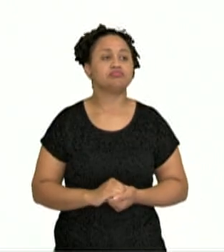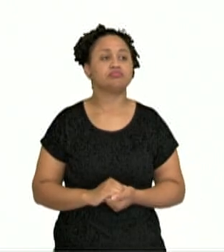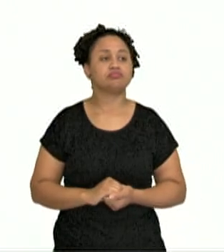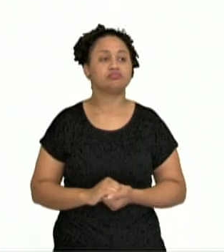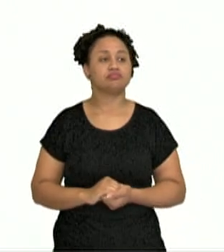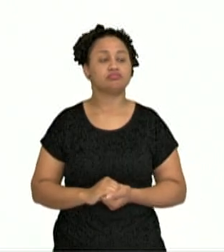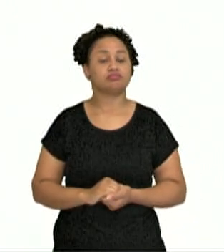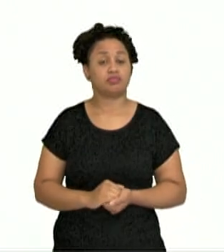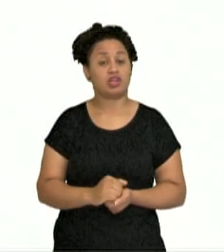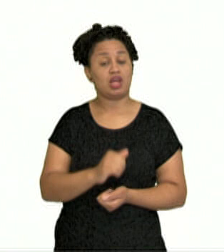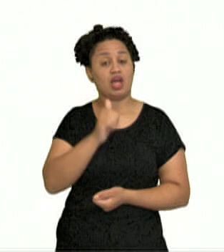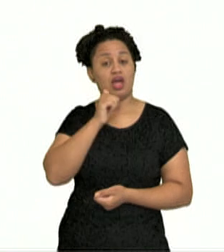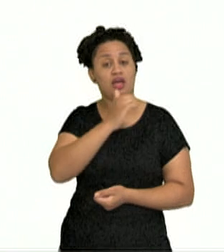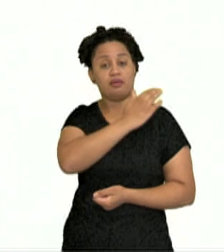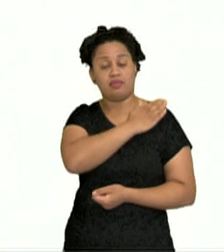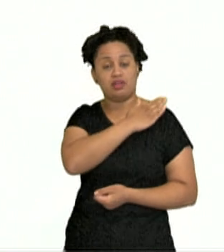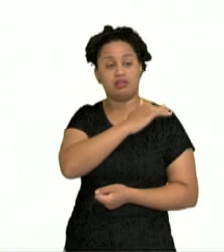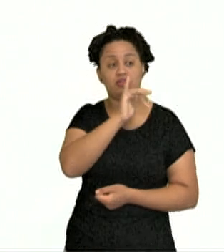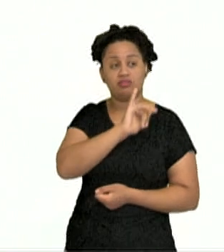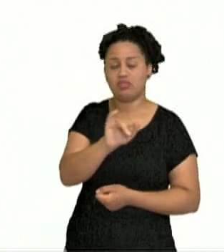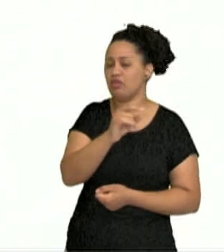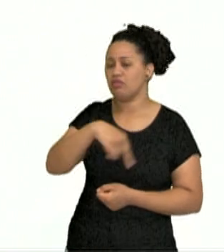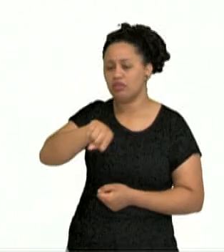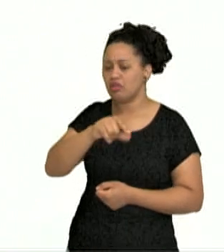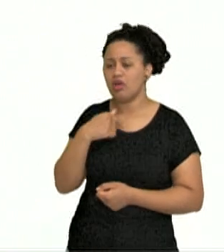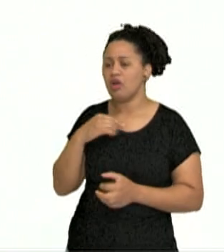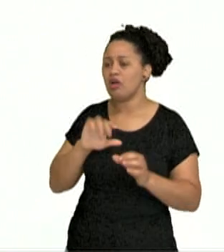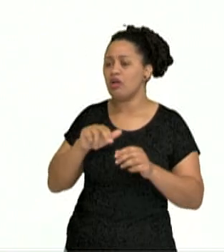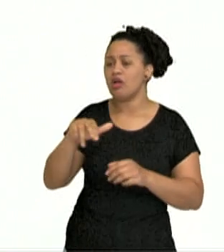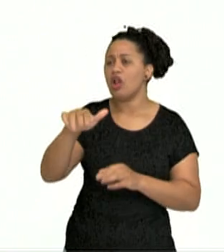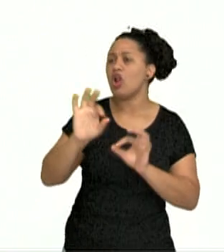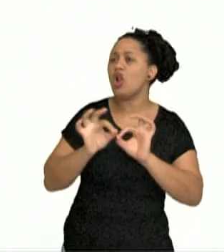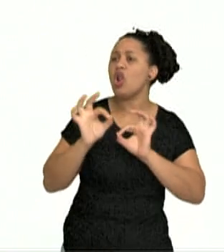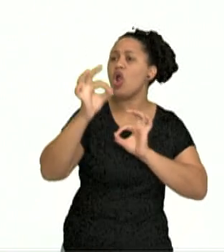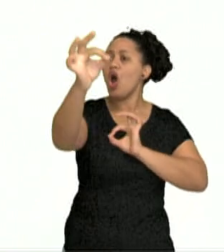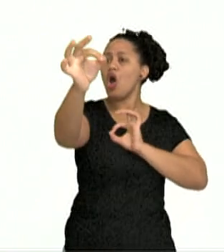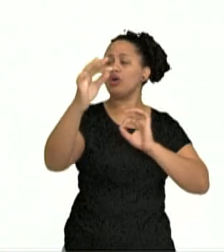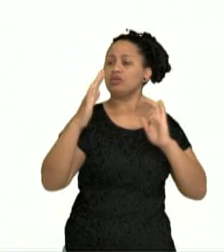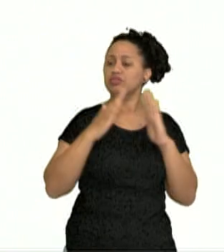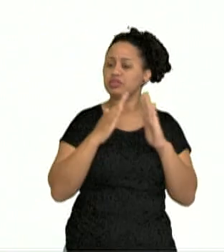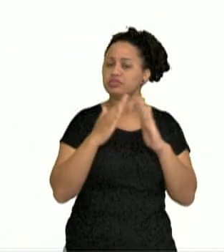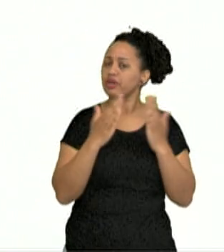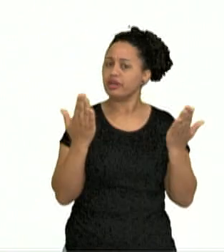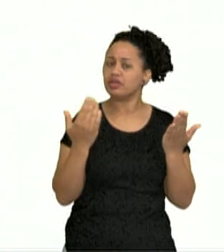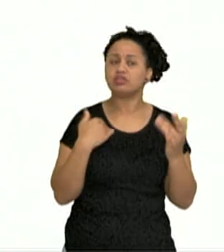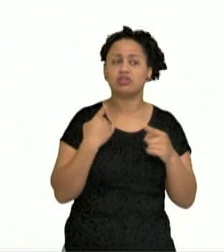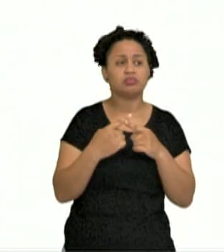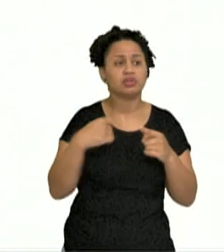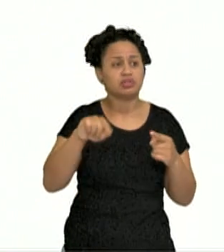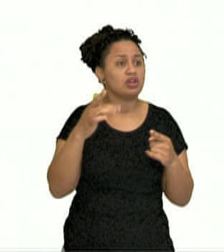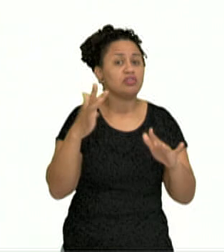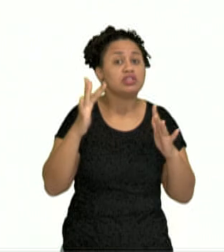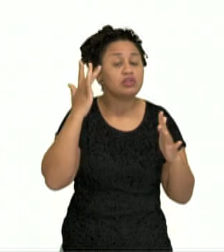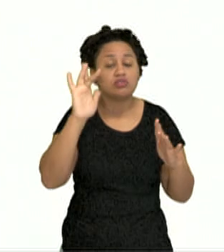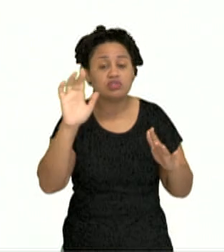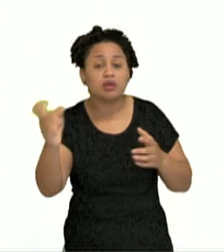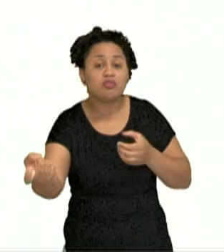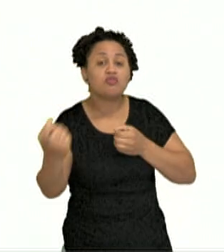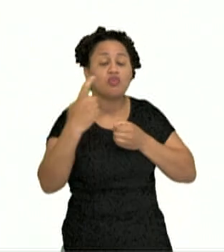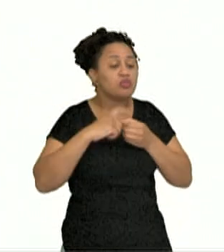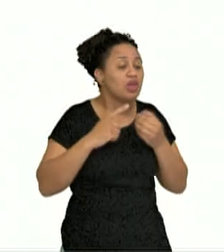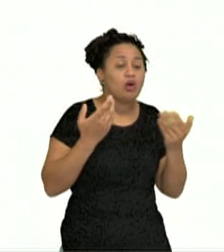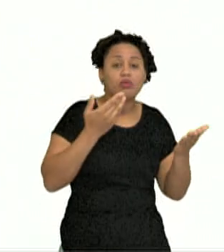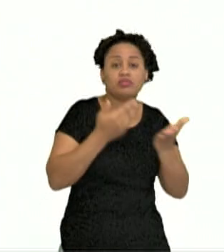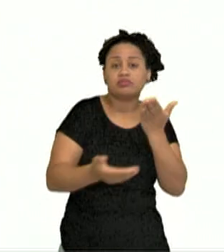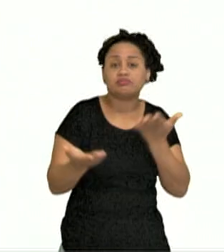Madrinha avisava: vocês não devem andar tão longe de casa, de repente não sabem mais voltar e perdem-se